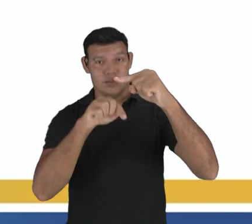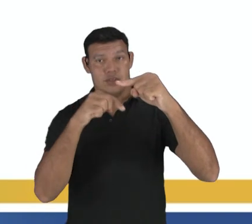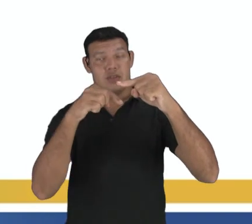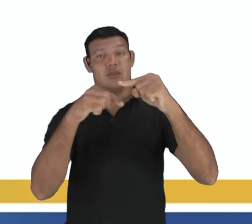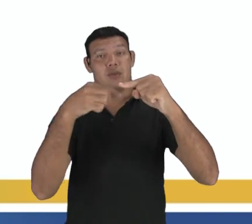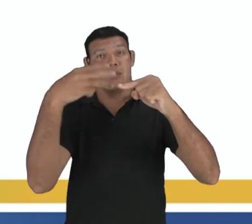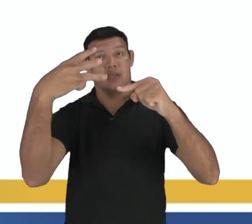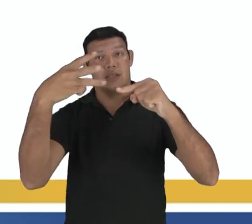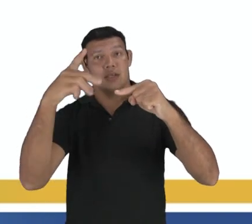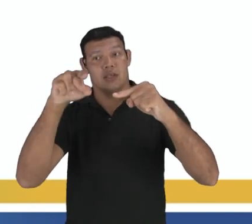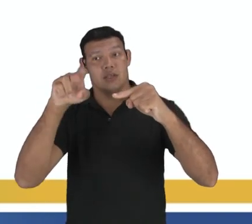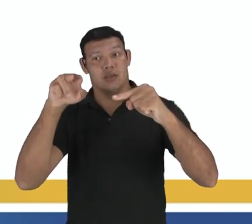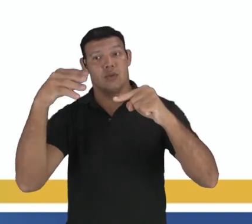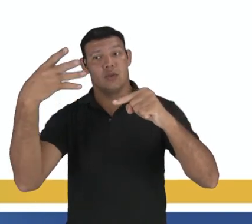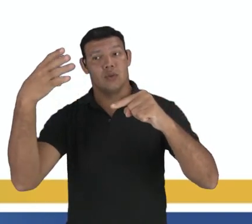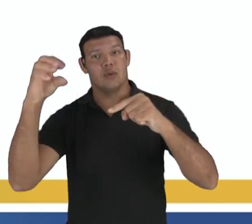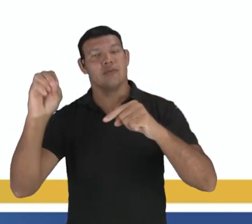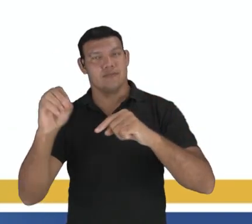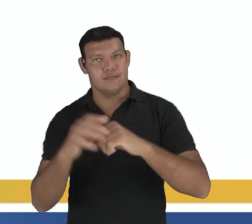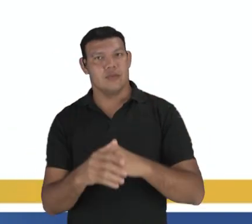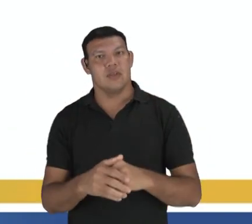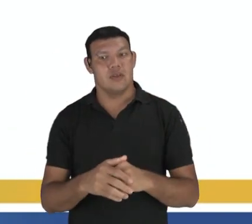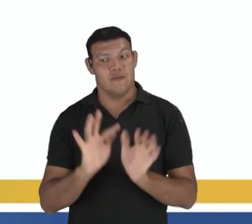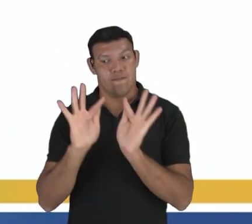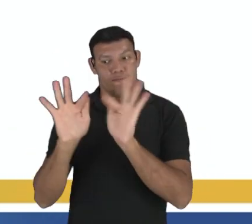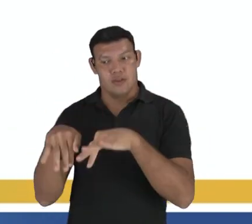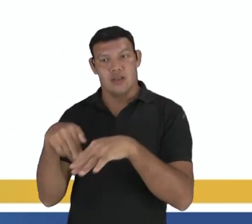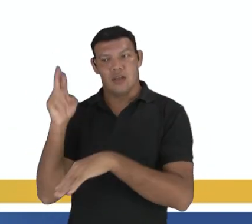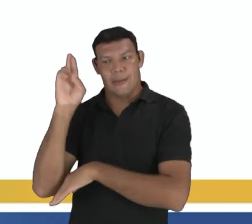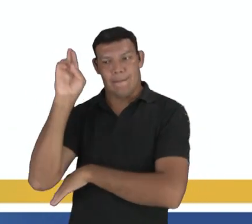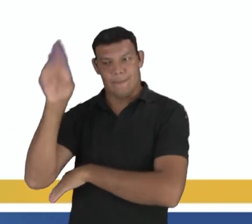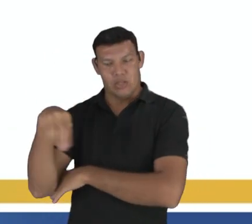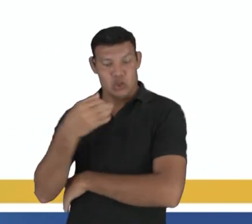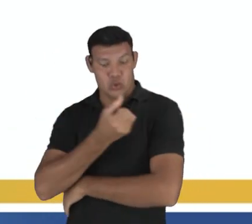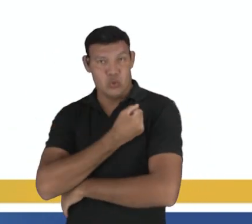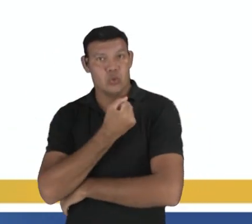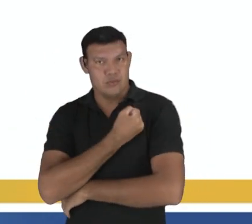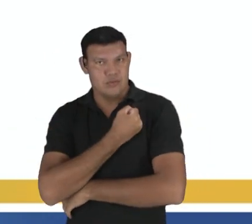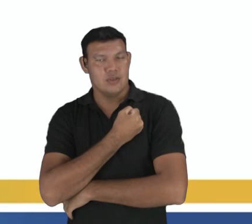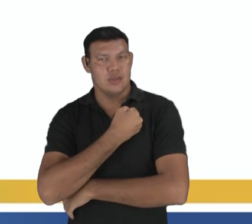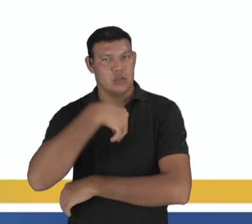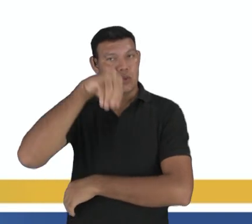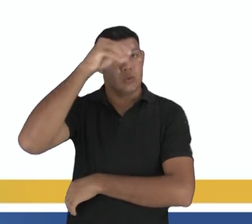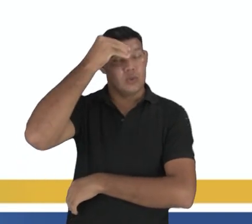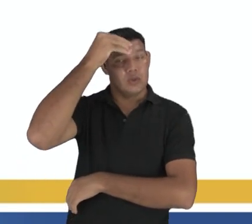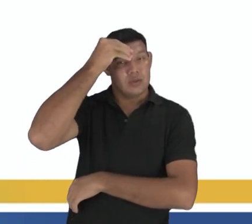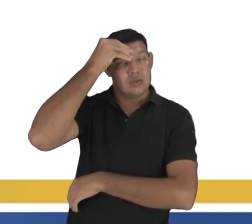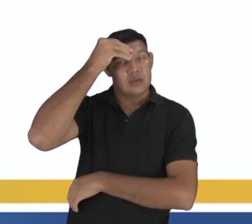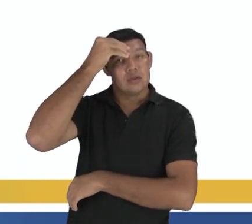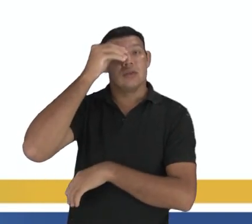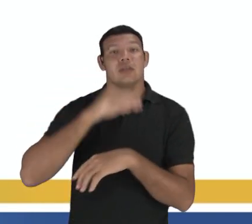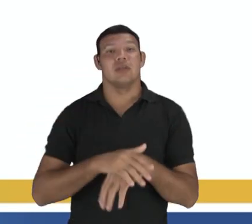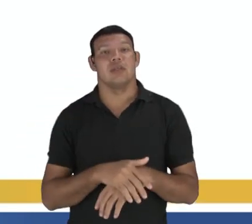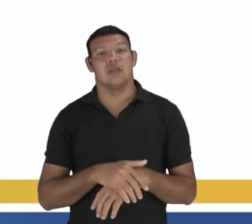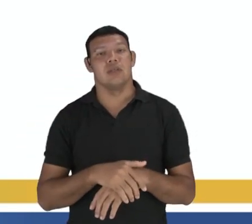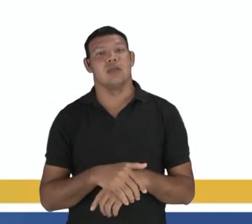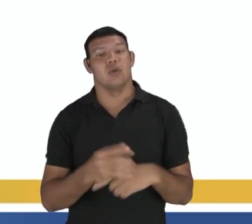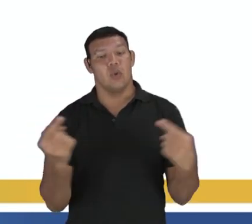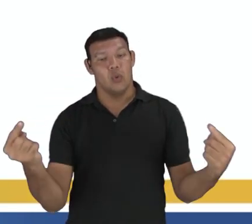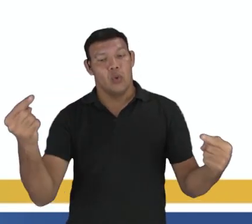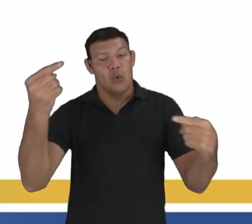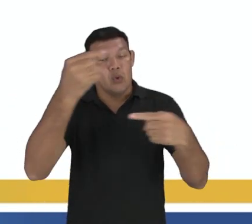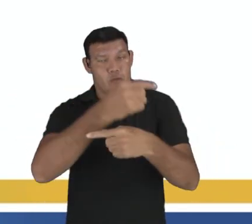concluir a seguinte situação, que a razão entre o número de sobrinhos de Renata e o inverso do